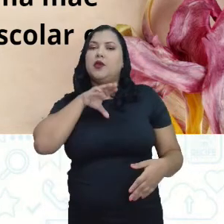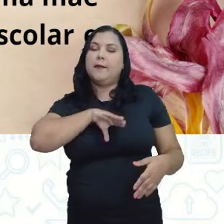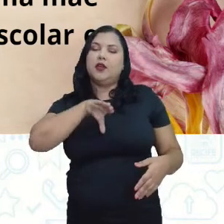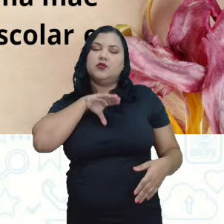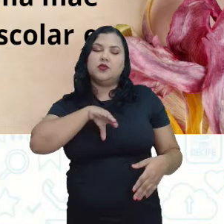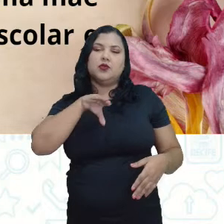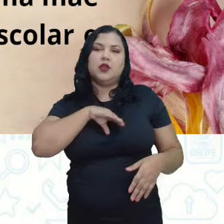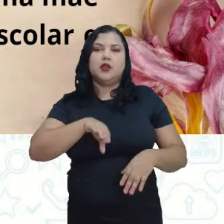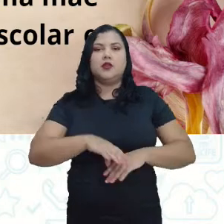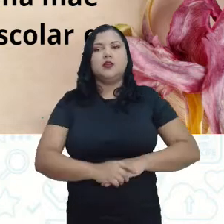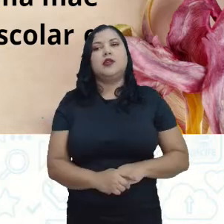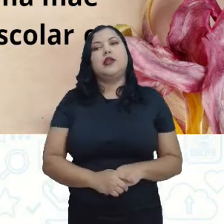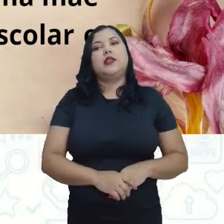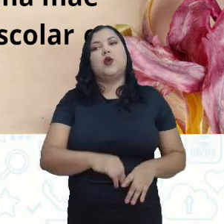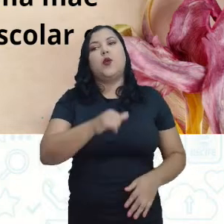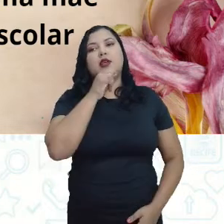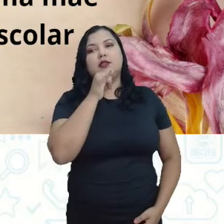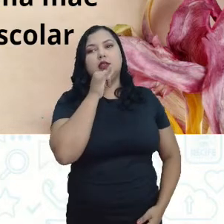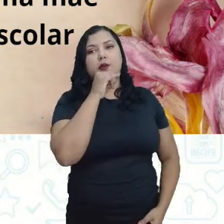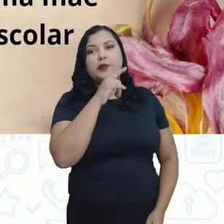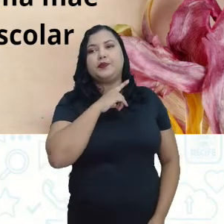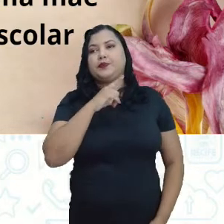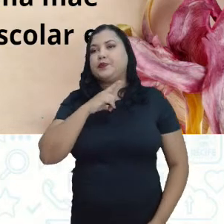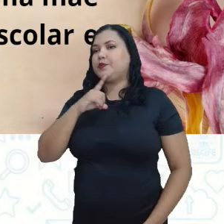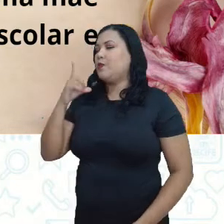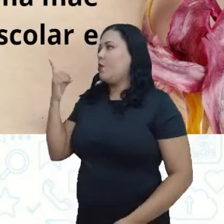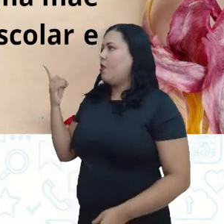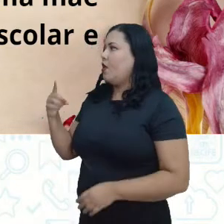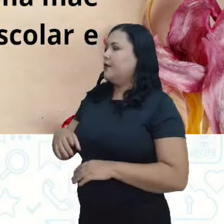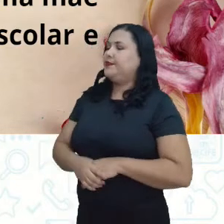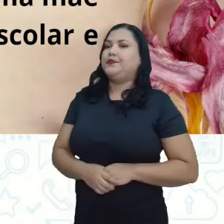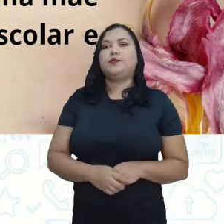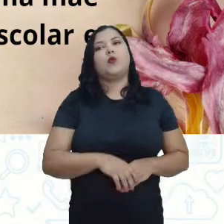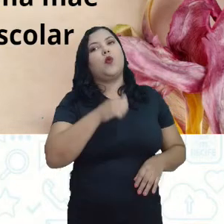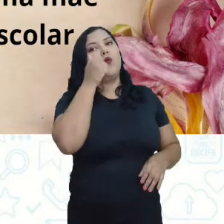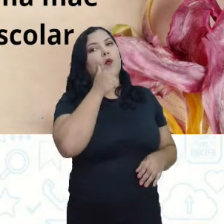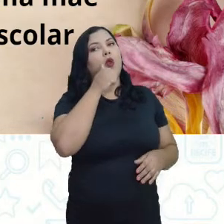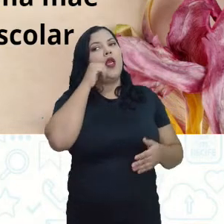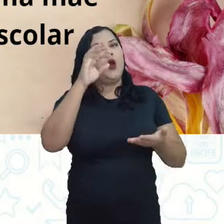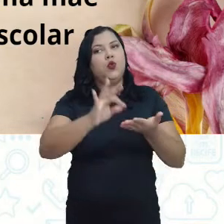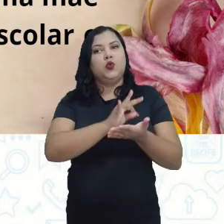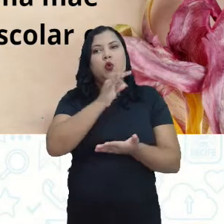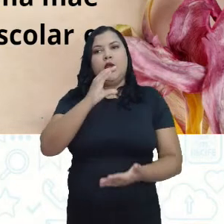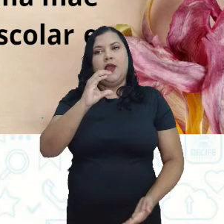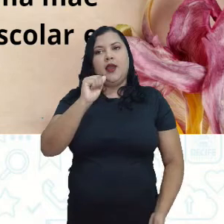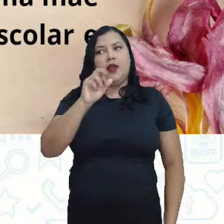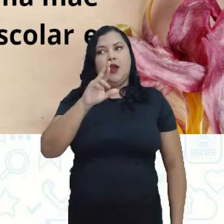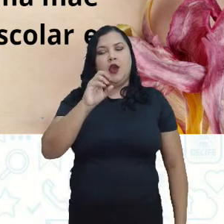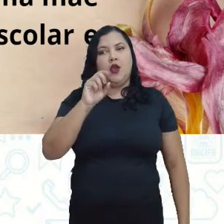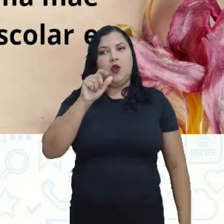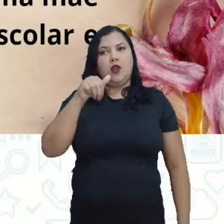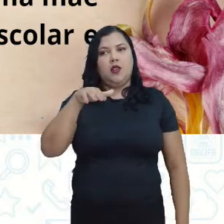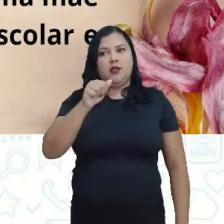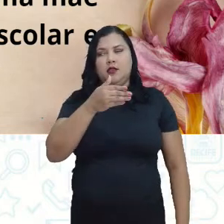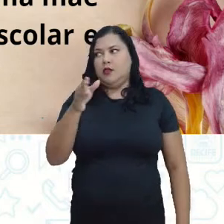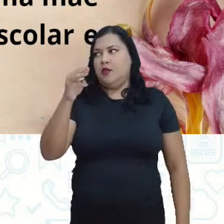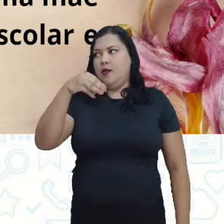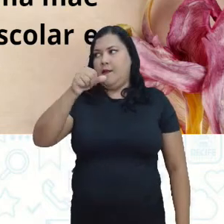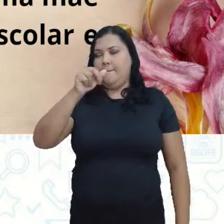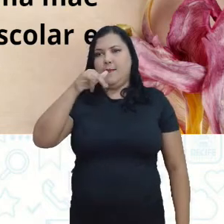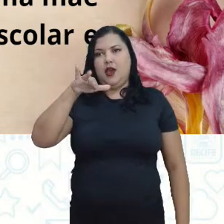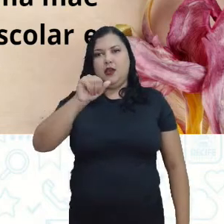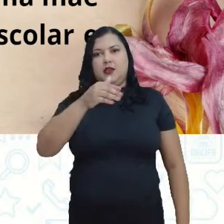famoso foi Quarto de Despejo, escrito por Carolina Maria de Jesus e publicado em agosto de